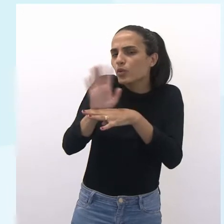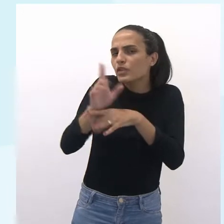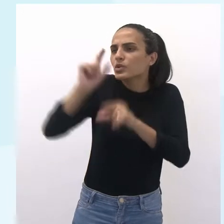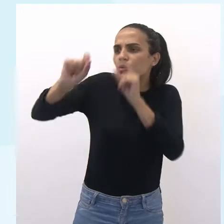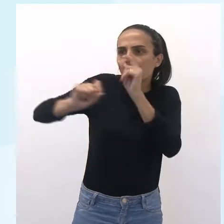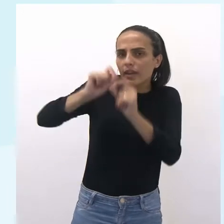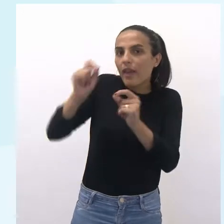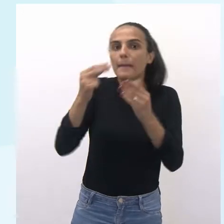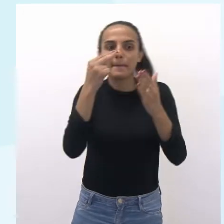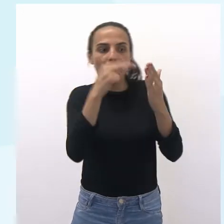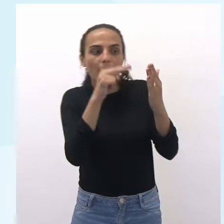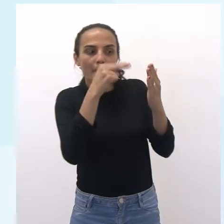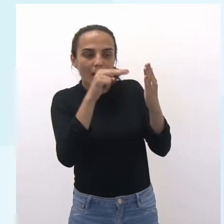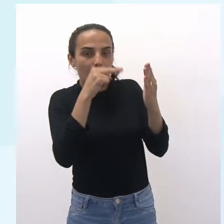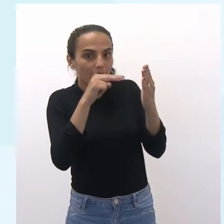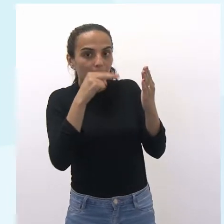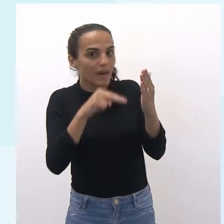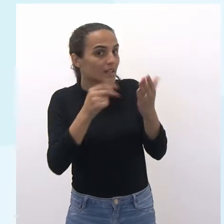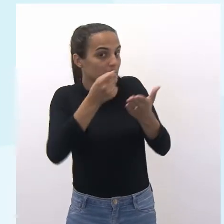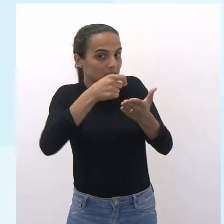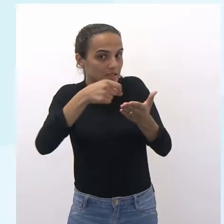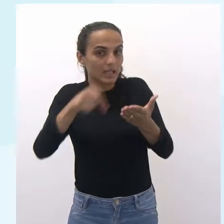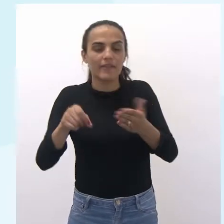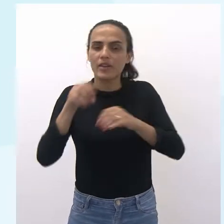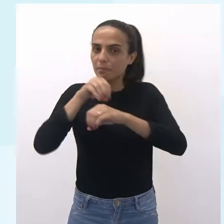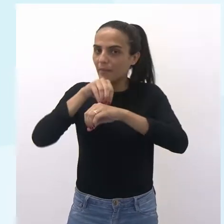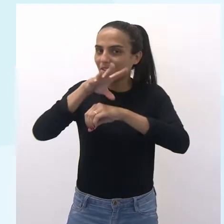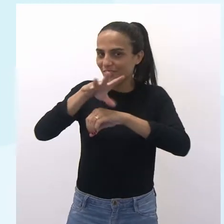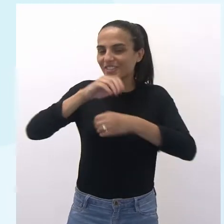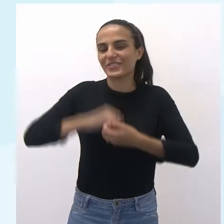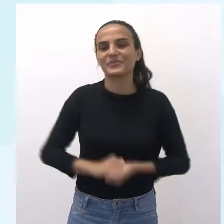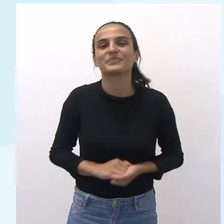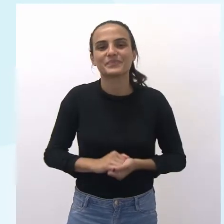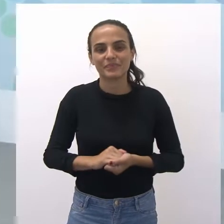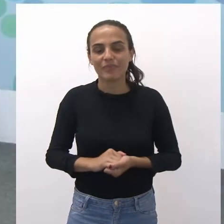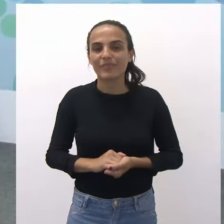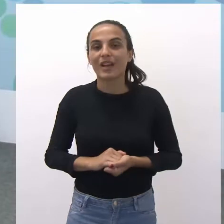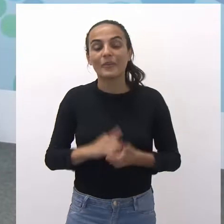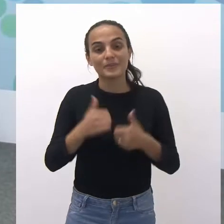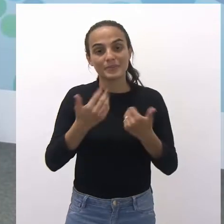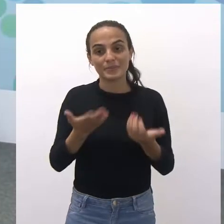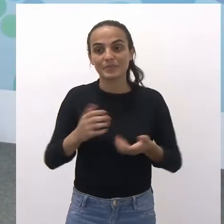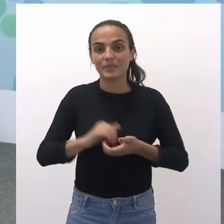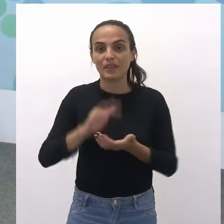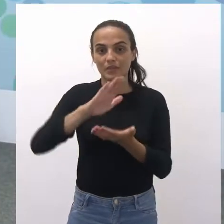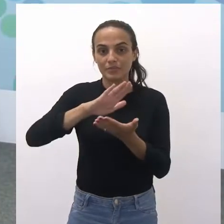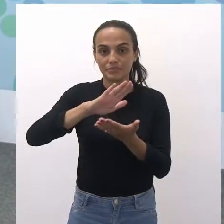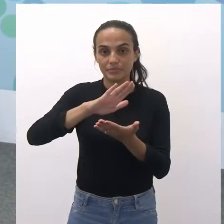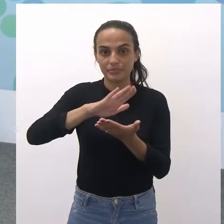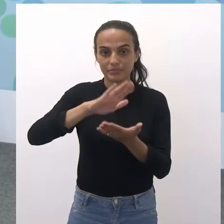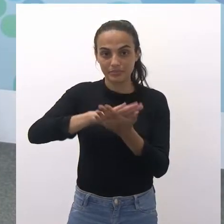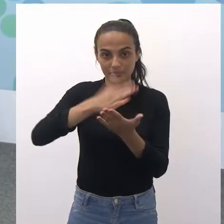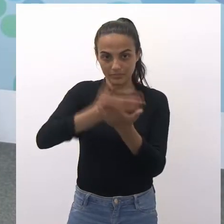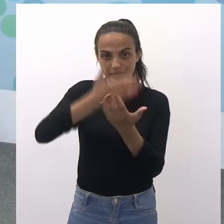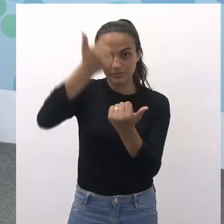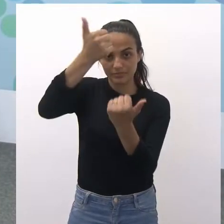dica bem interessante, professor Ademir, e que trabalham diversas metodologias, tanto a exibição do vídeo, quanto a